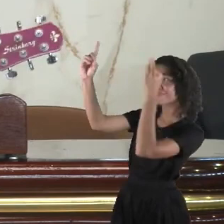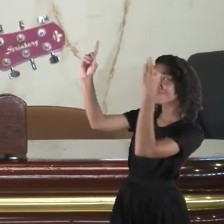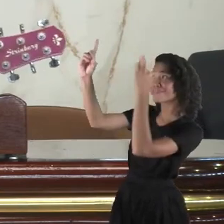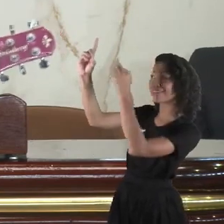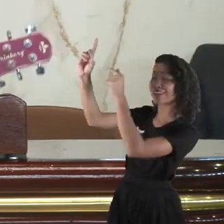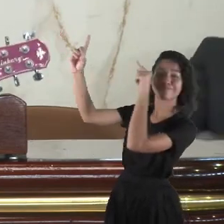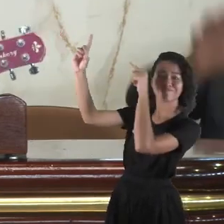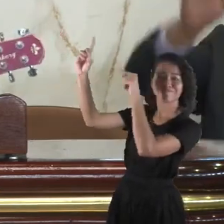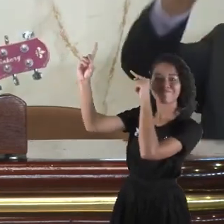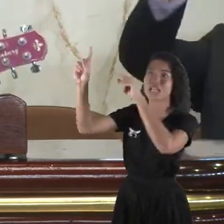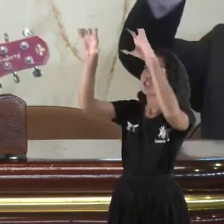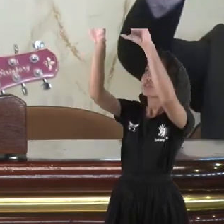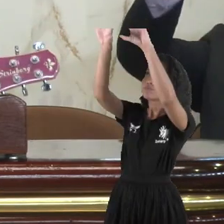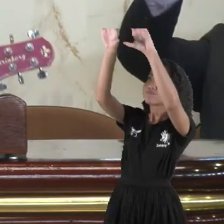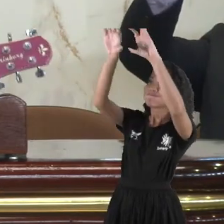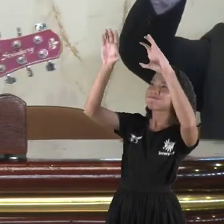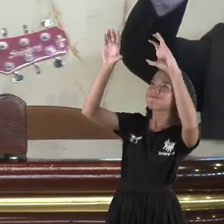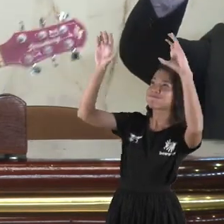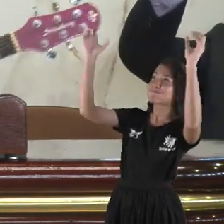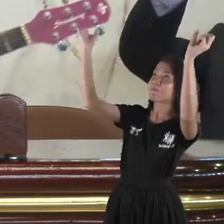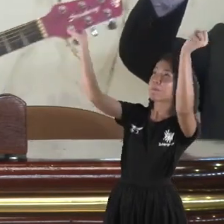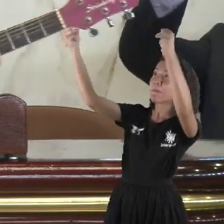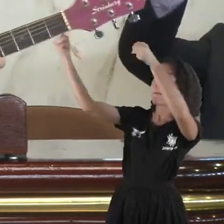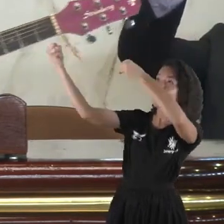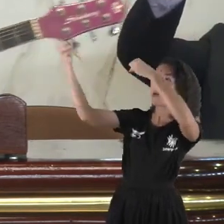Deus. Que se abram os céus.